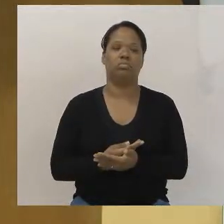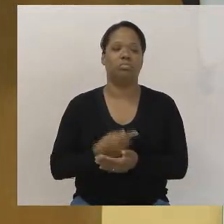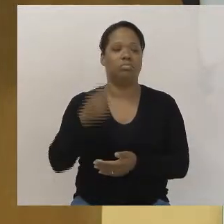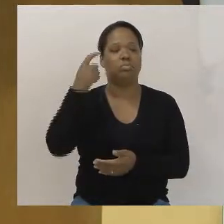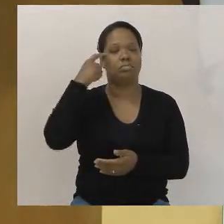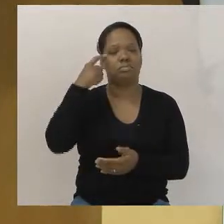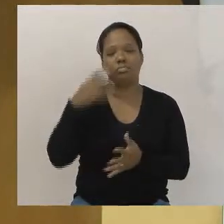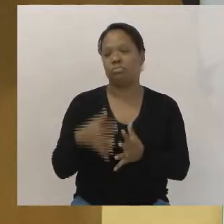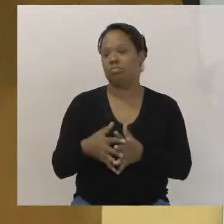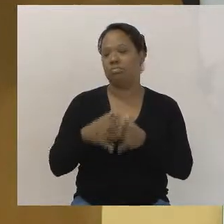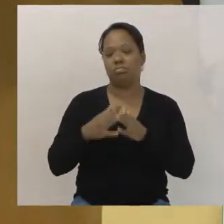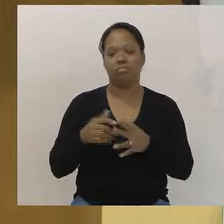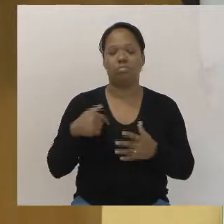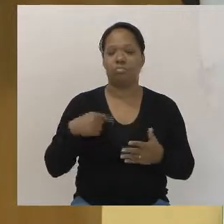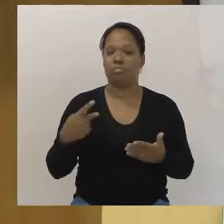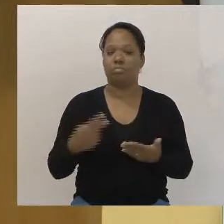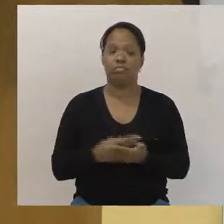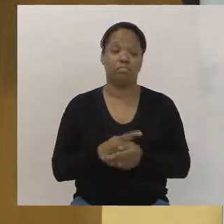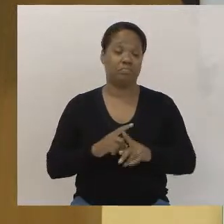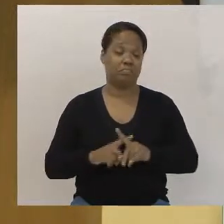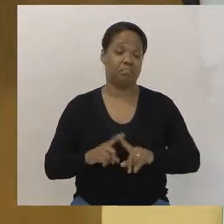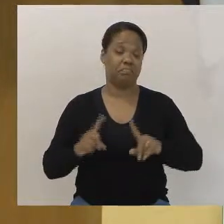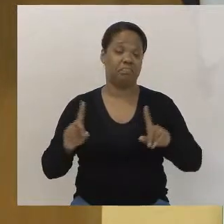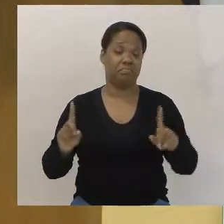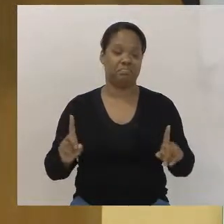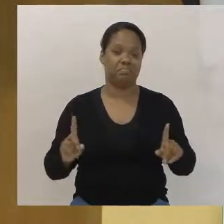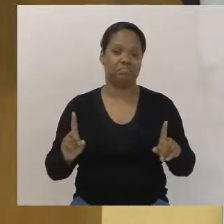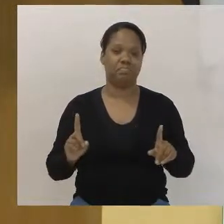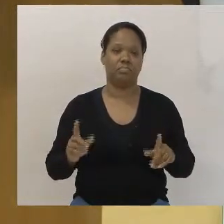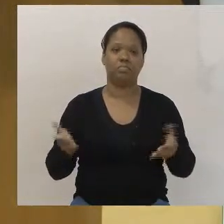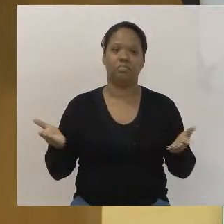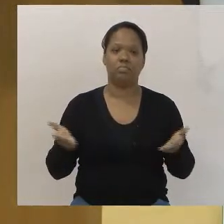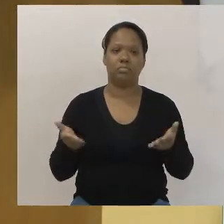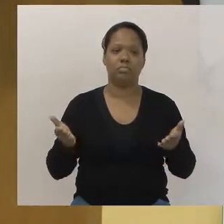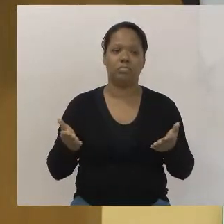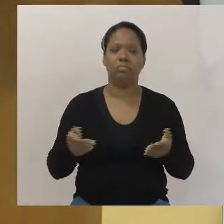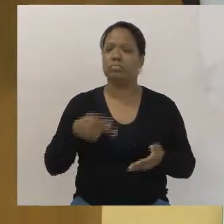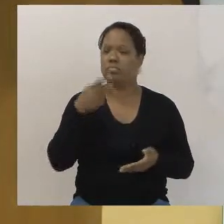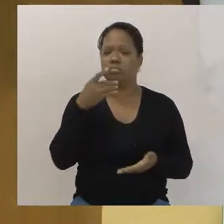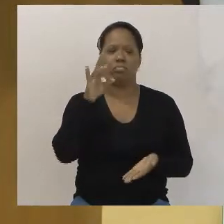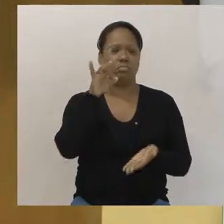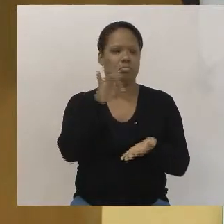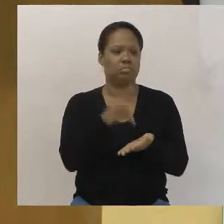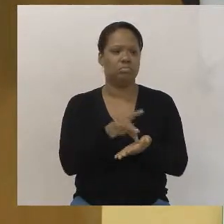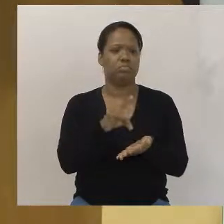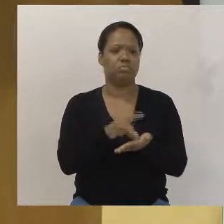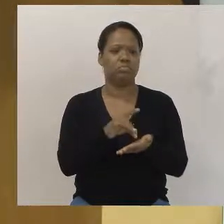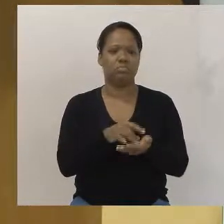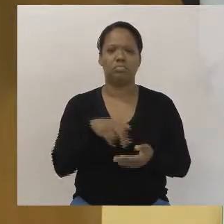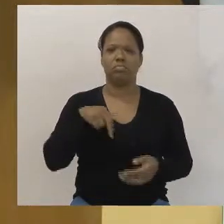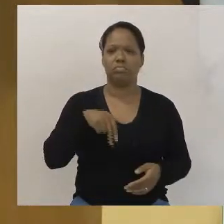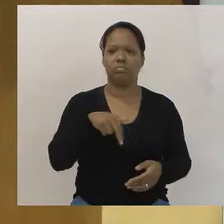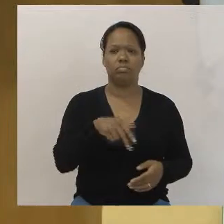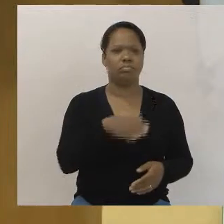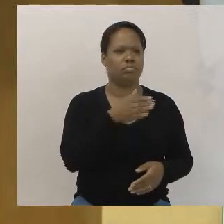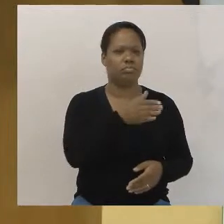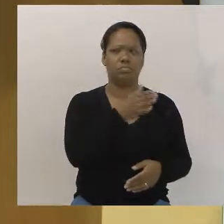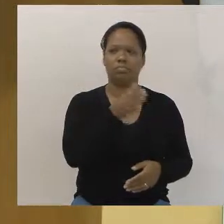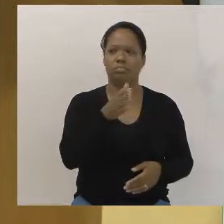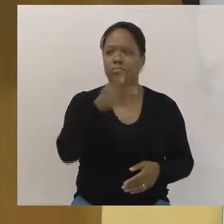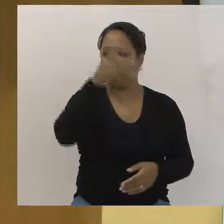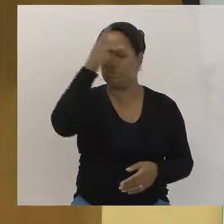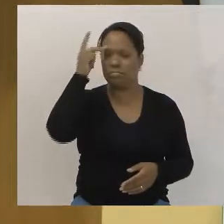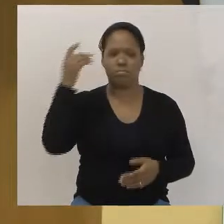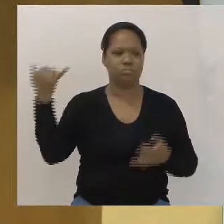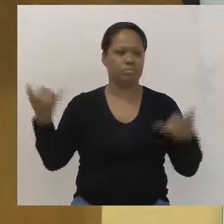na minha avaliação da cidade mas faço isso hoje de forma muito realista porque tem andado nesta cidade e escutado